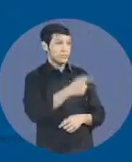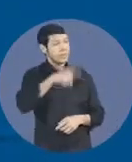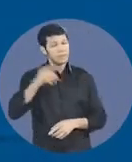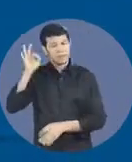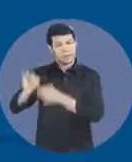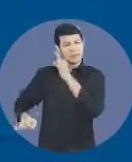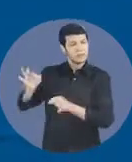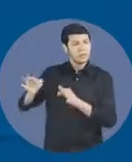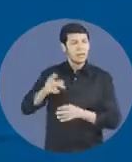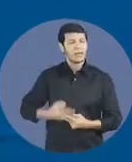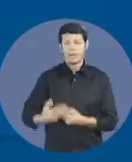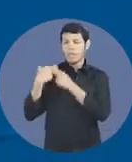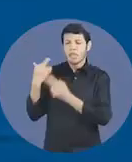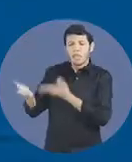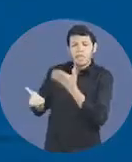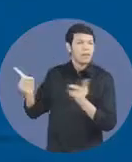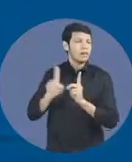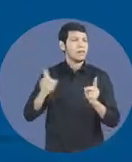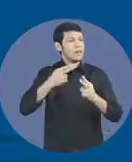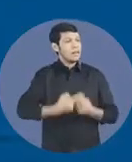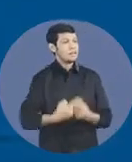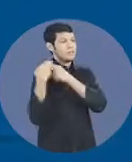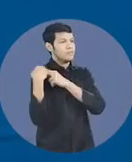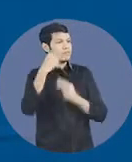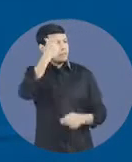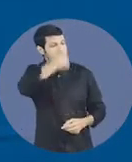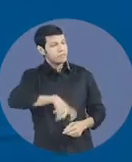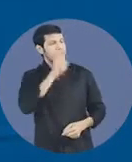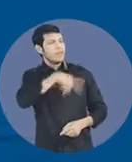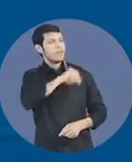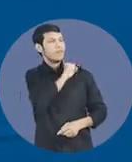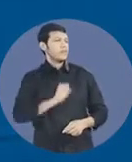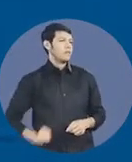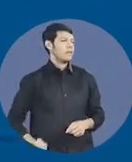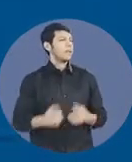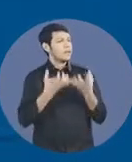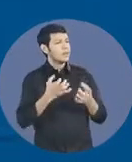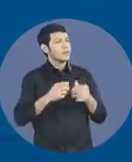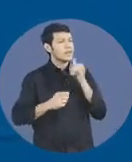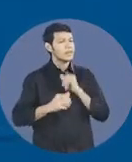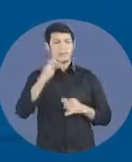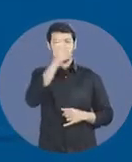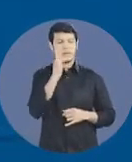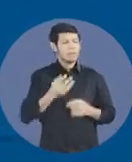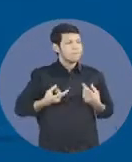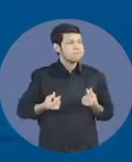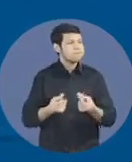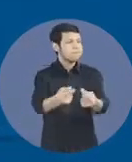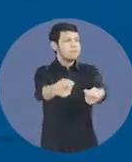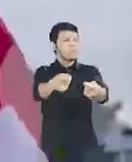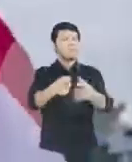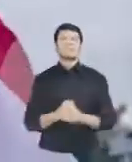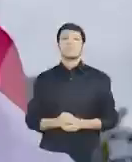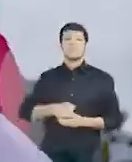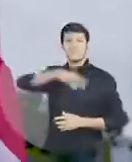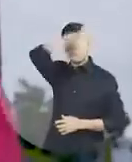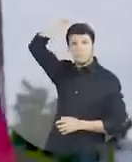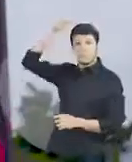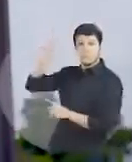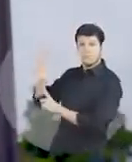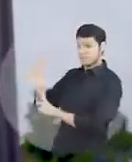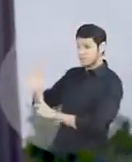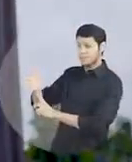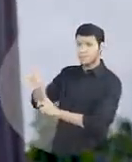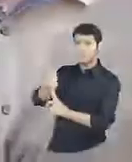de justiça, não é favor nenhum. É justiça prorrogar a Zona Franca de Manaus.